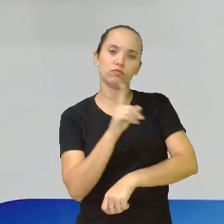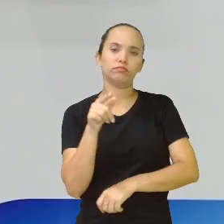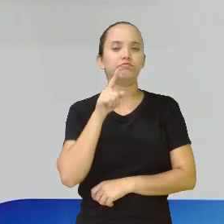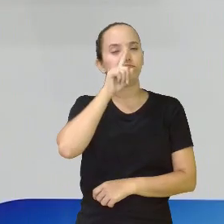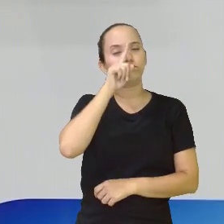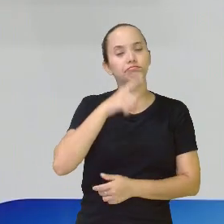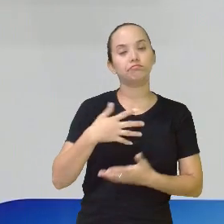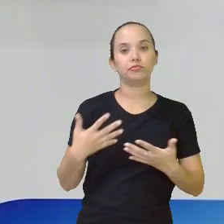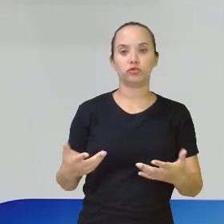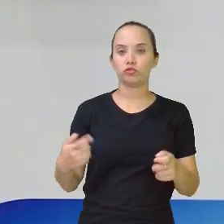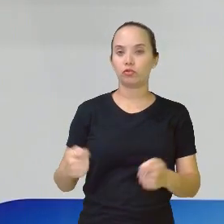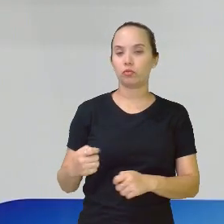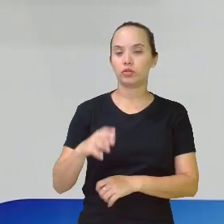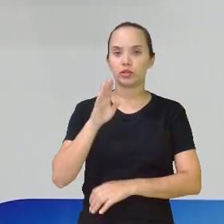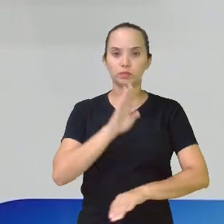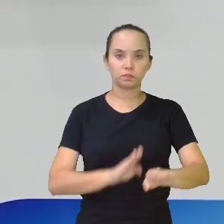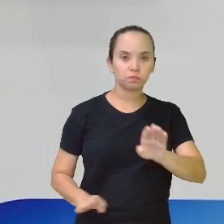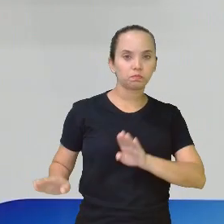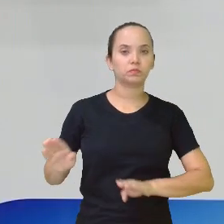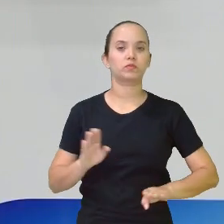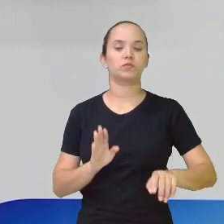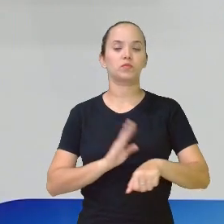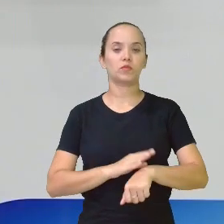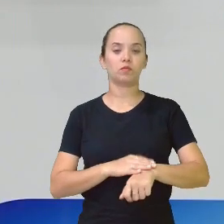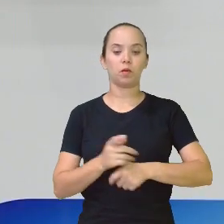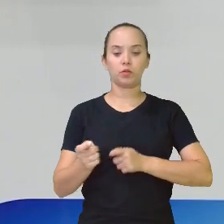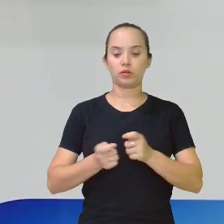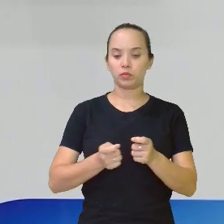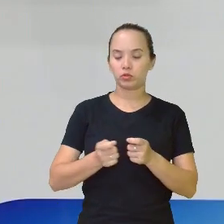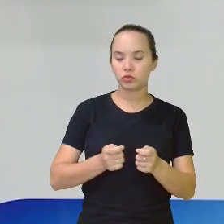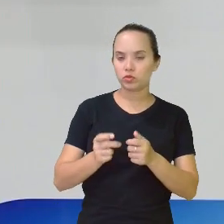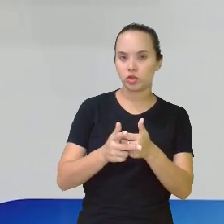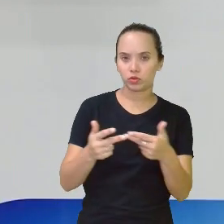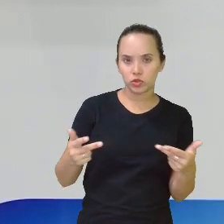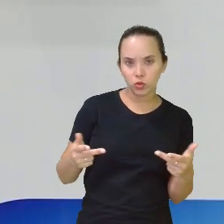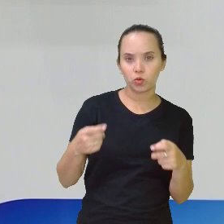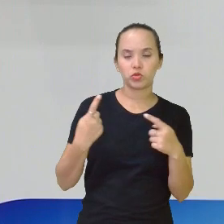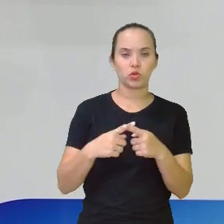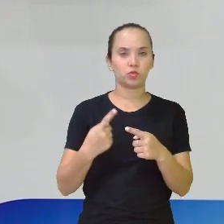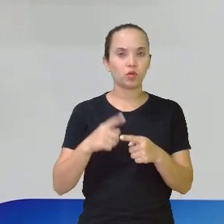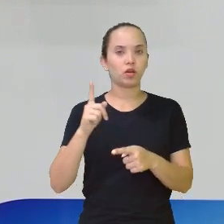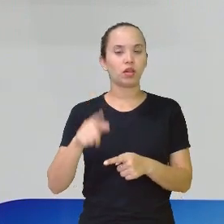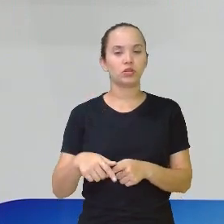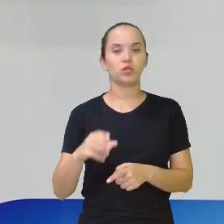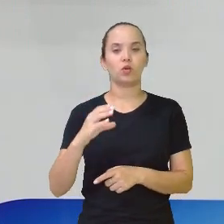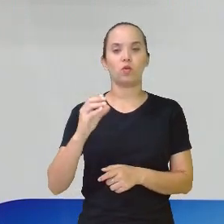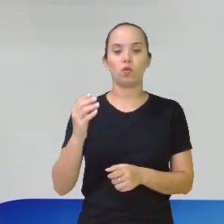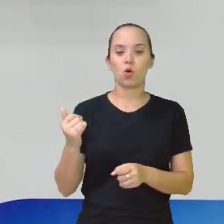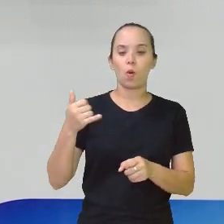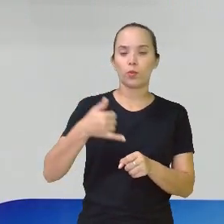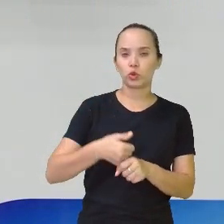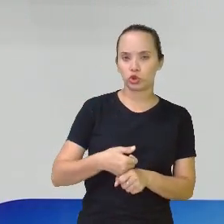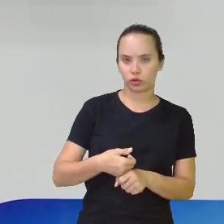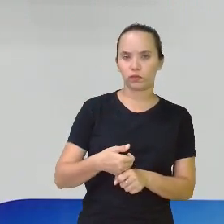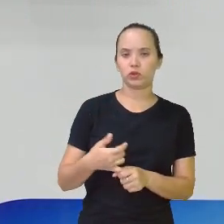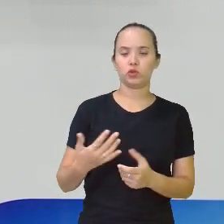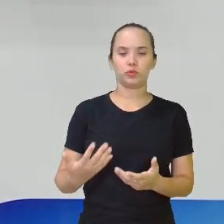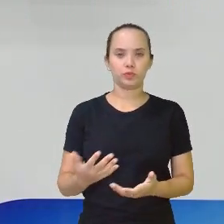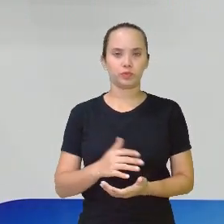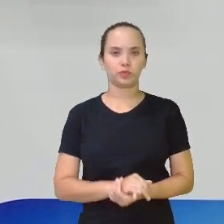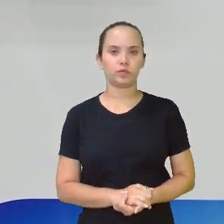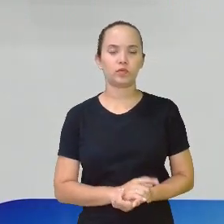cuidado na hora de manusear determinados elementos, porque eles são combustíveis. A gente costuma dizer que são